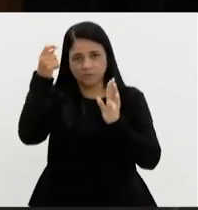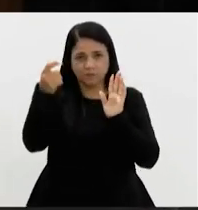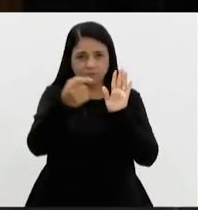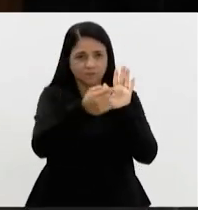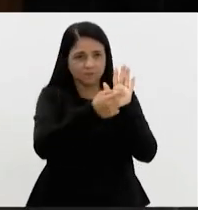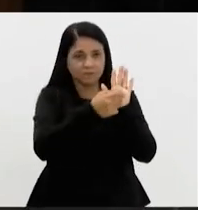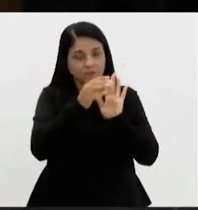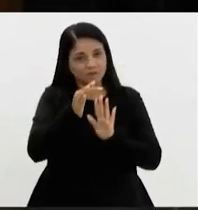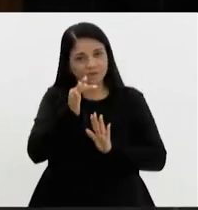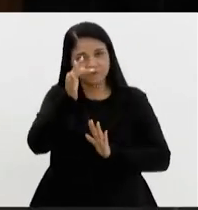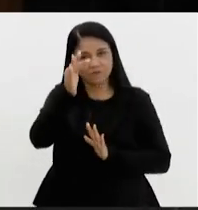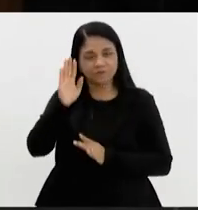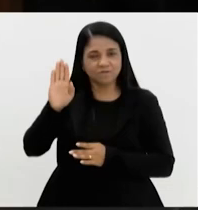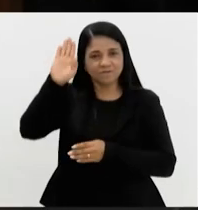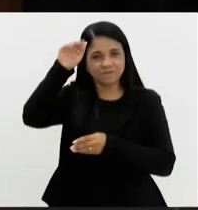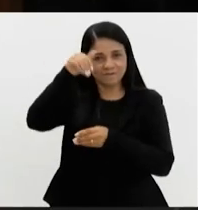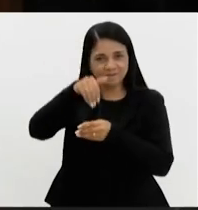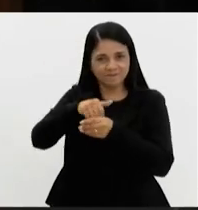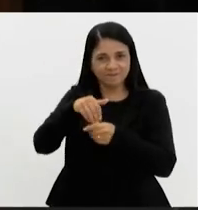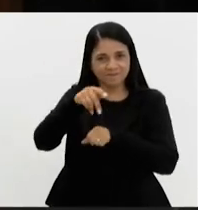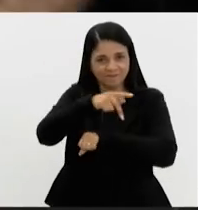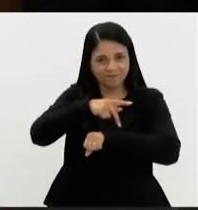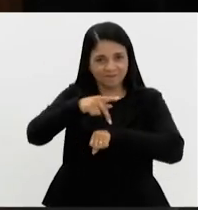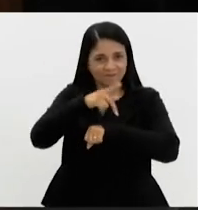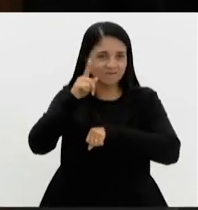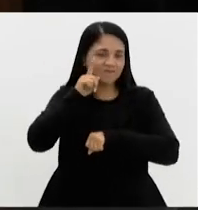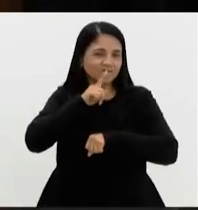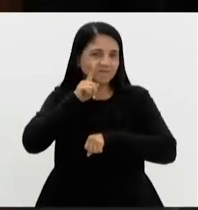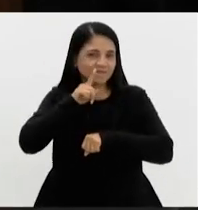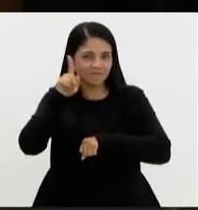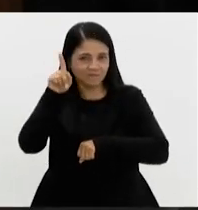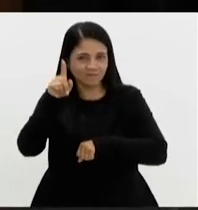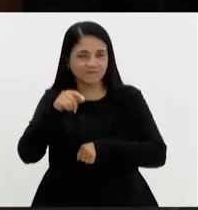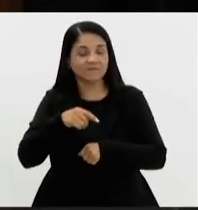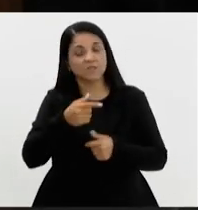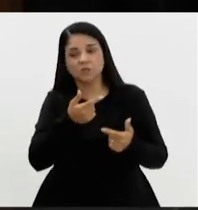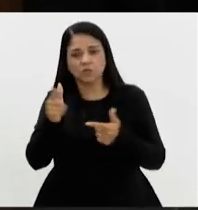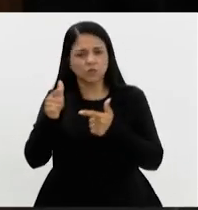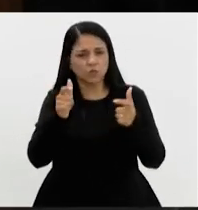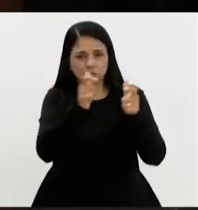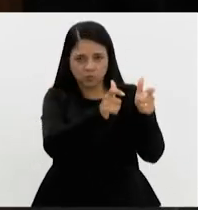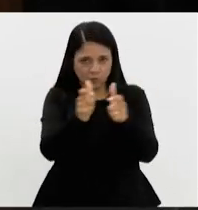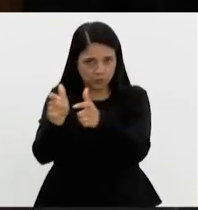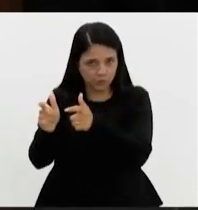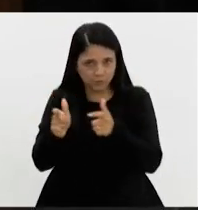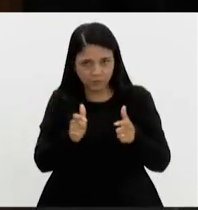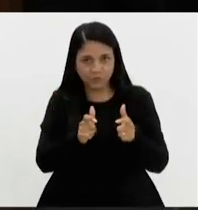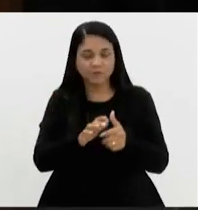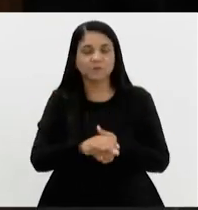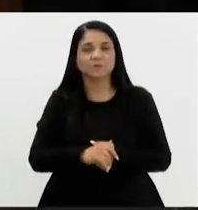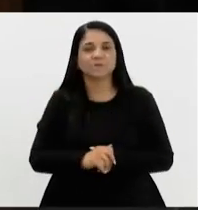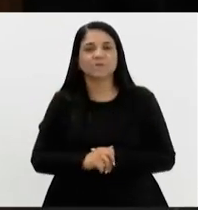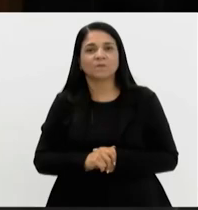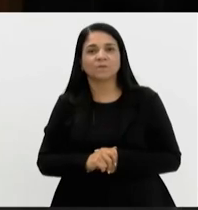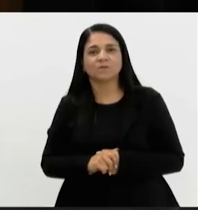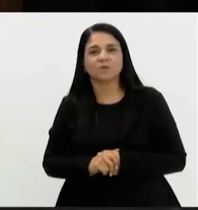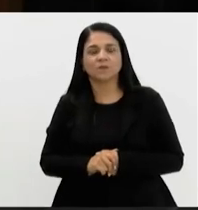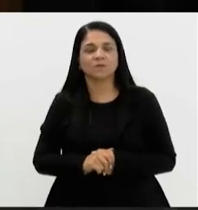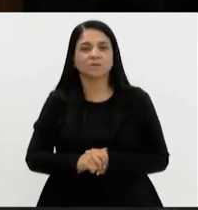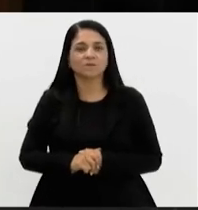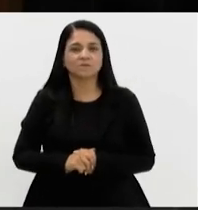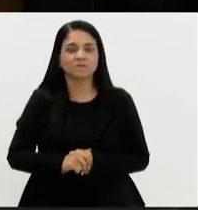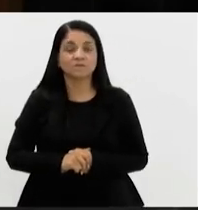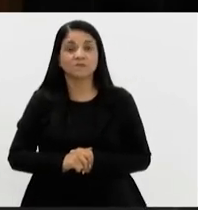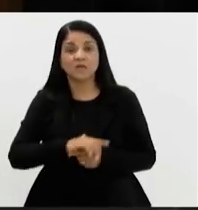eleições norte-americanas e citando não só esse como outros exemplos locais também eh A